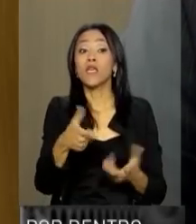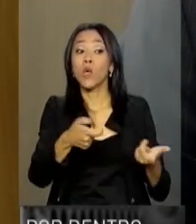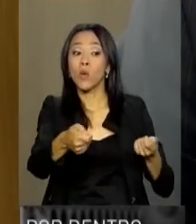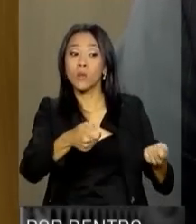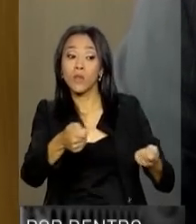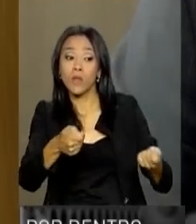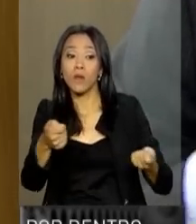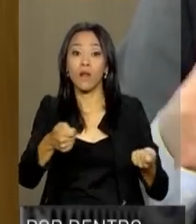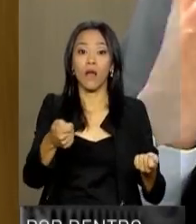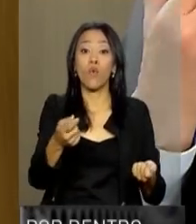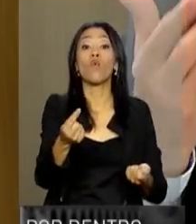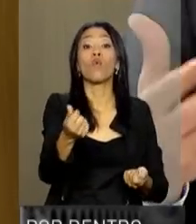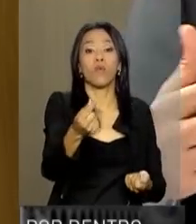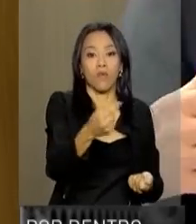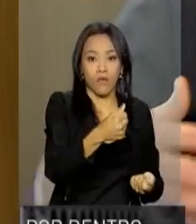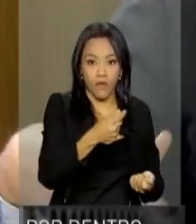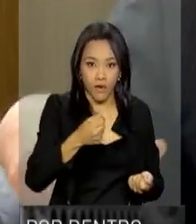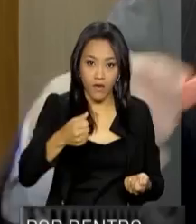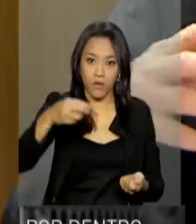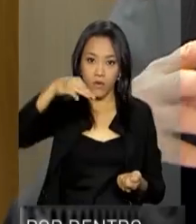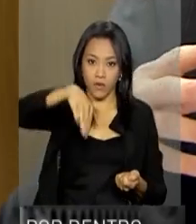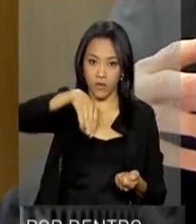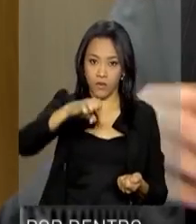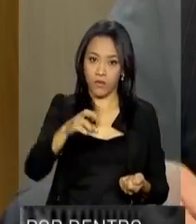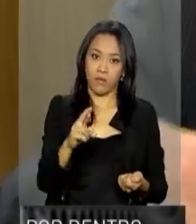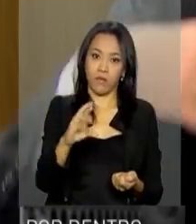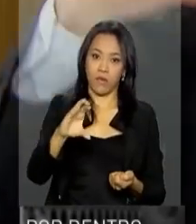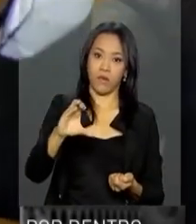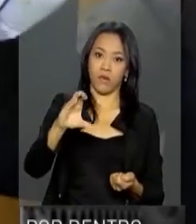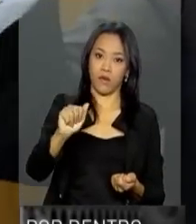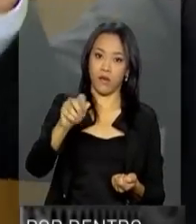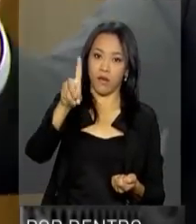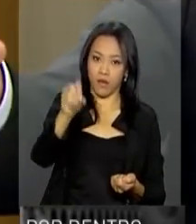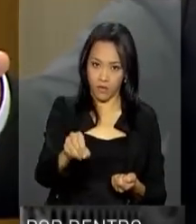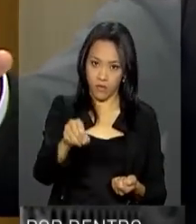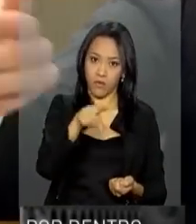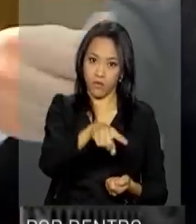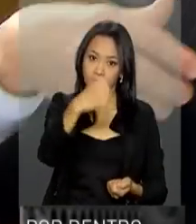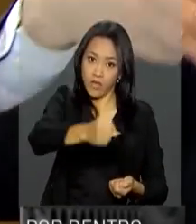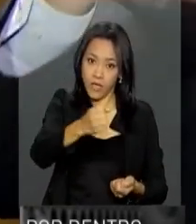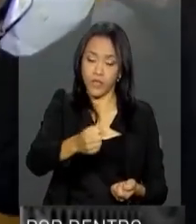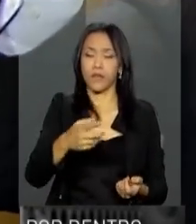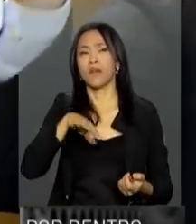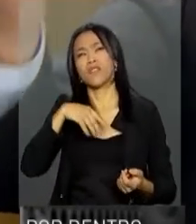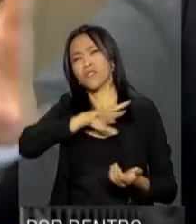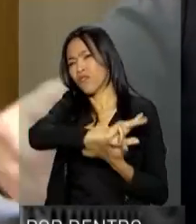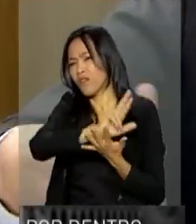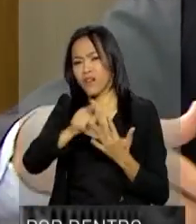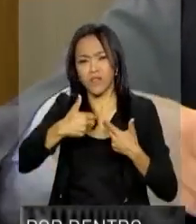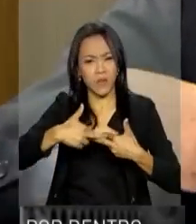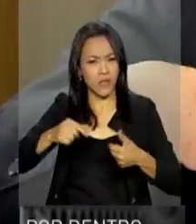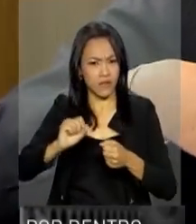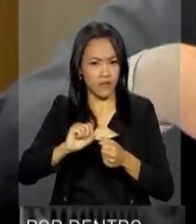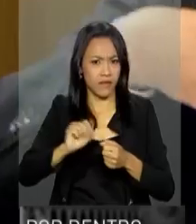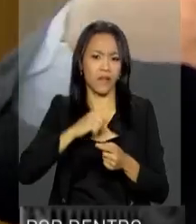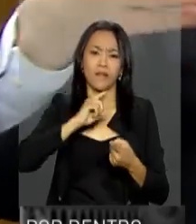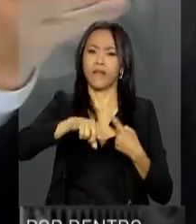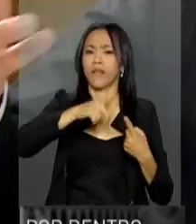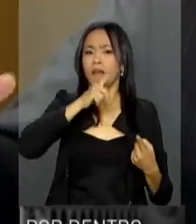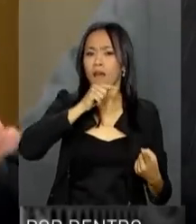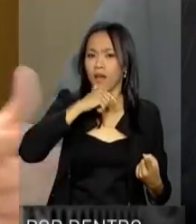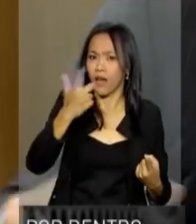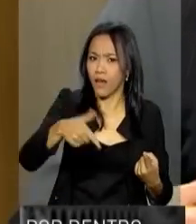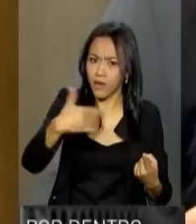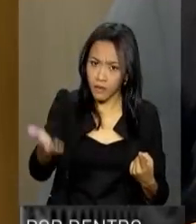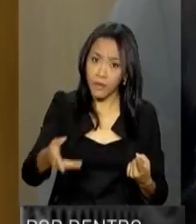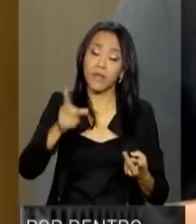do produto do leite então são várias ações que nós fazemos desde a aaa no nordeste as cisternas é toda toda